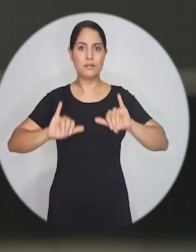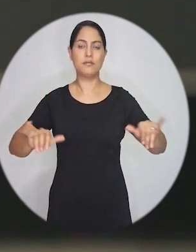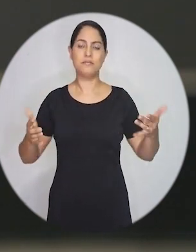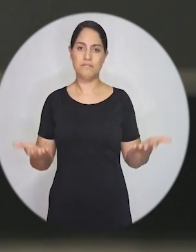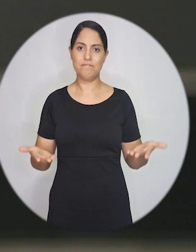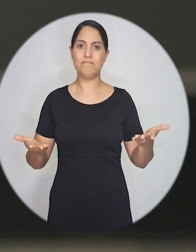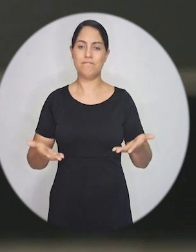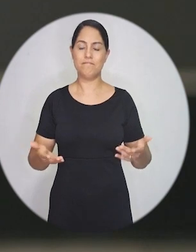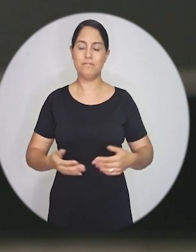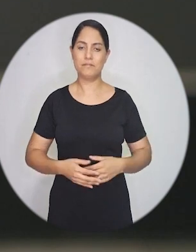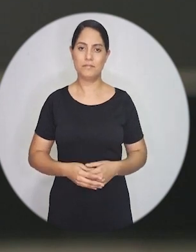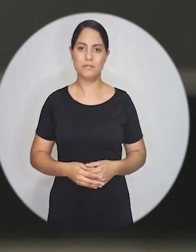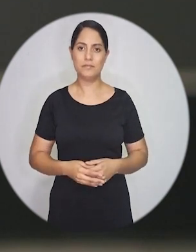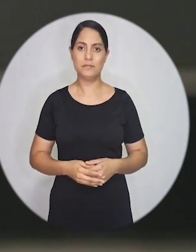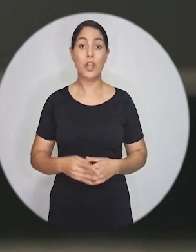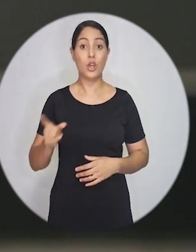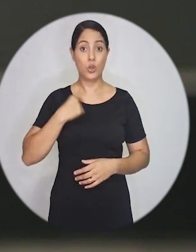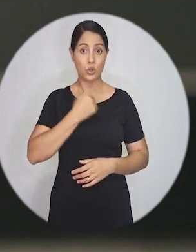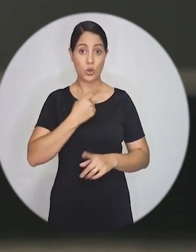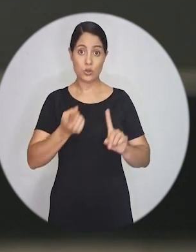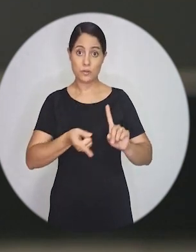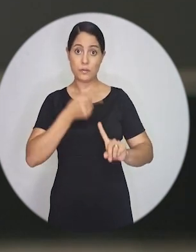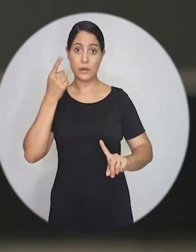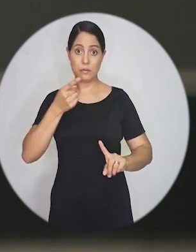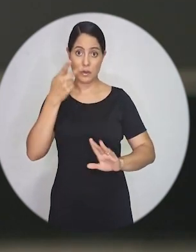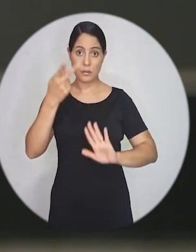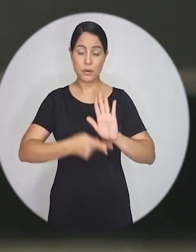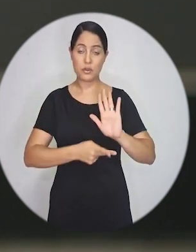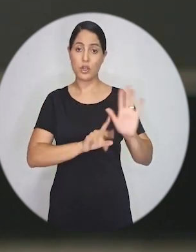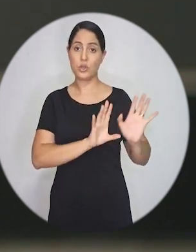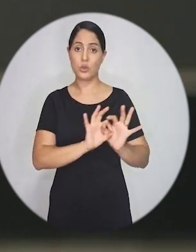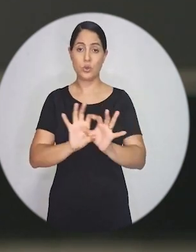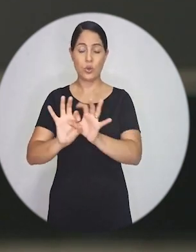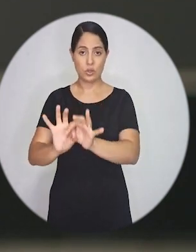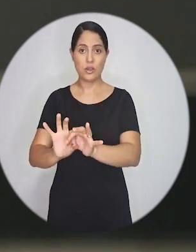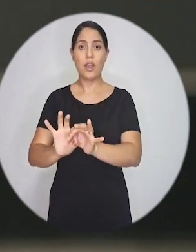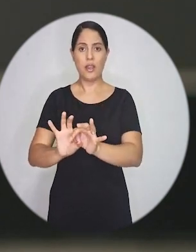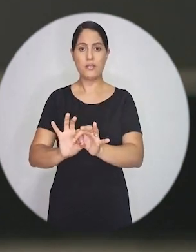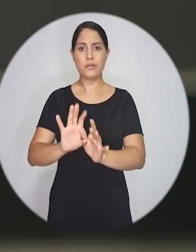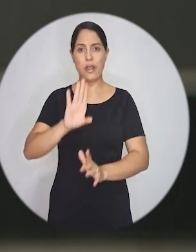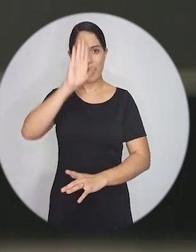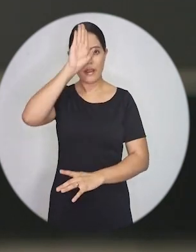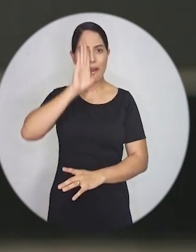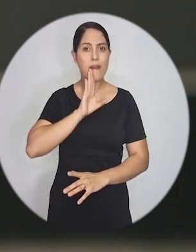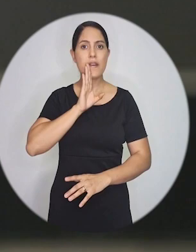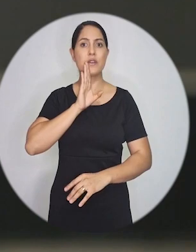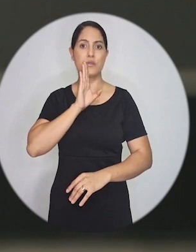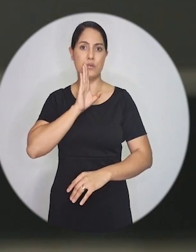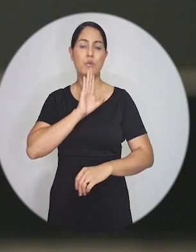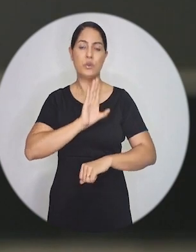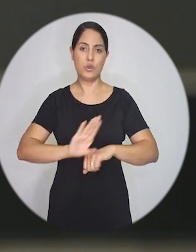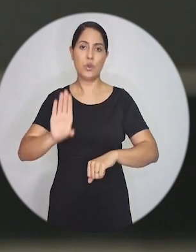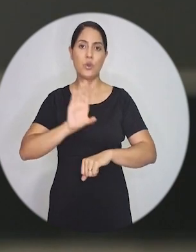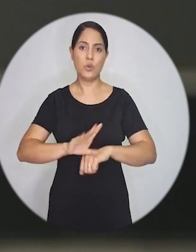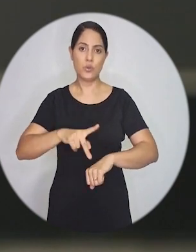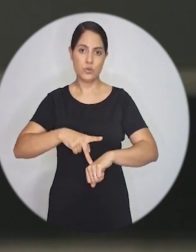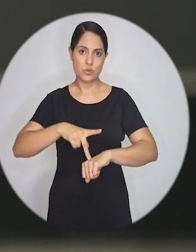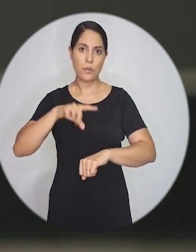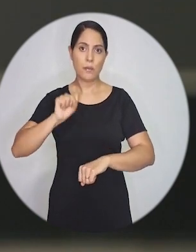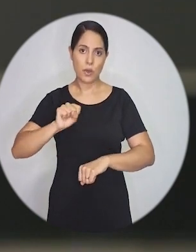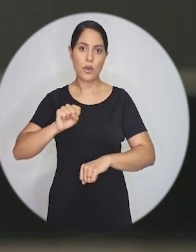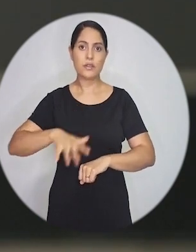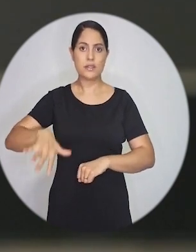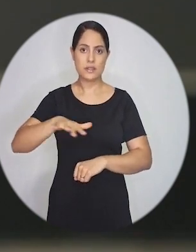mais desassistida, né? E esperamos que novamente tenhamos aí um grande sucesso de público